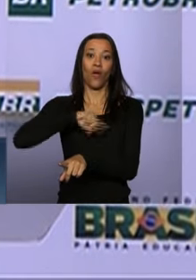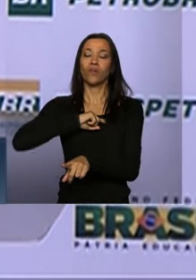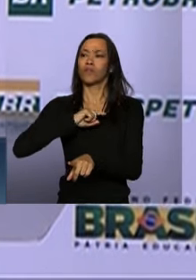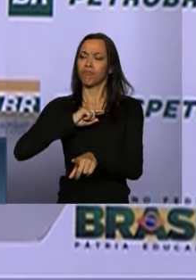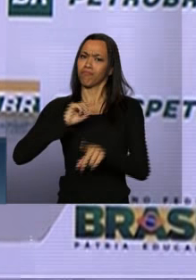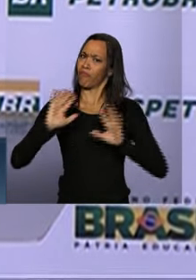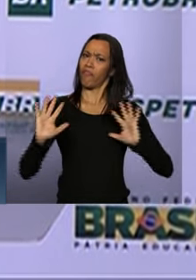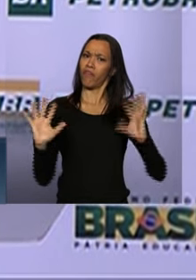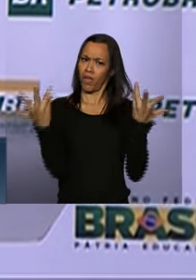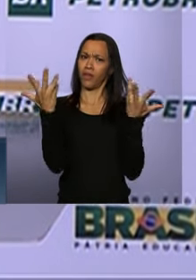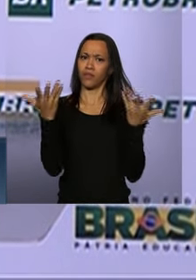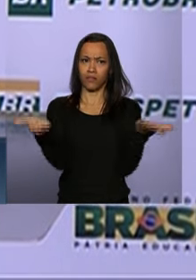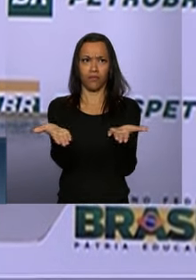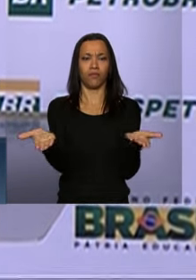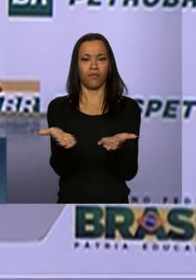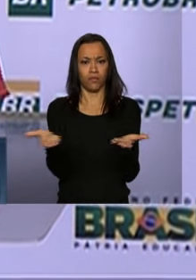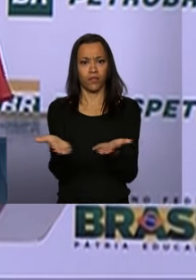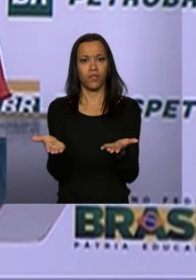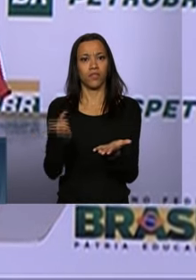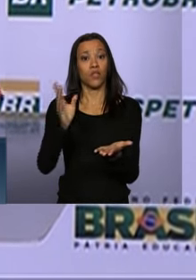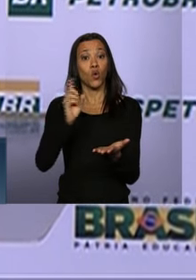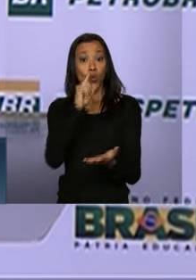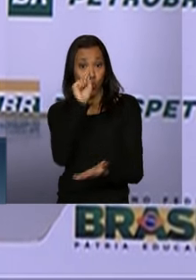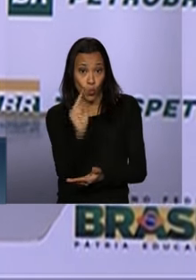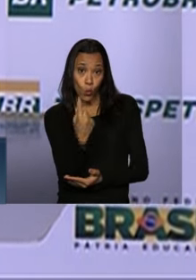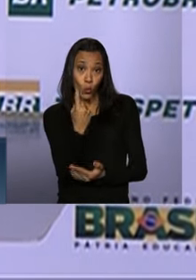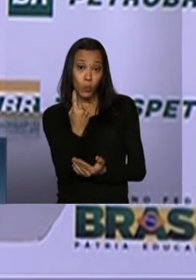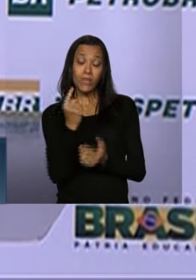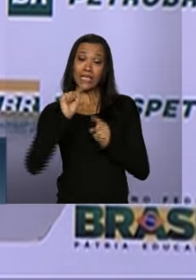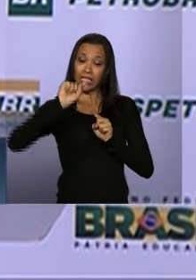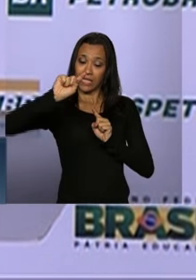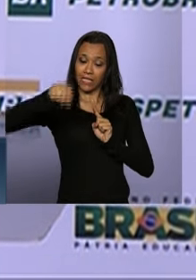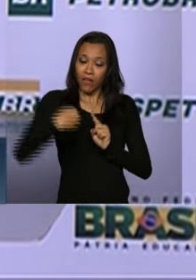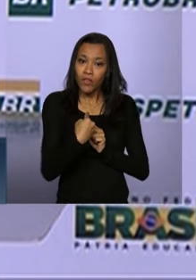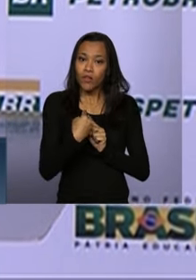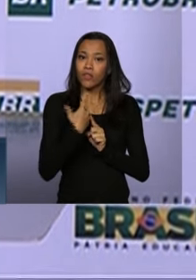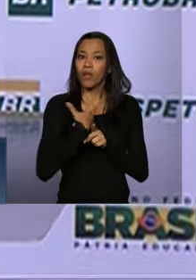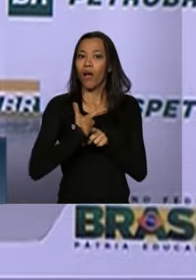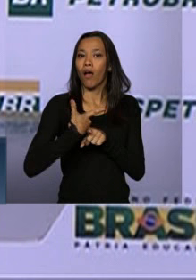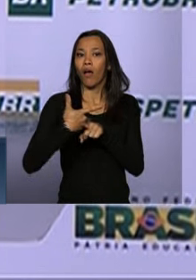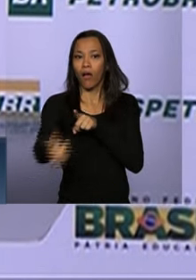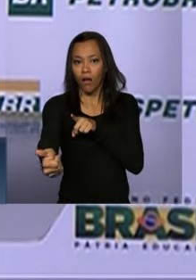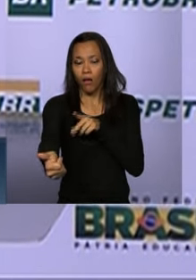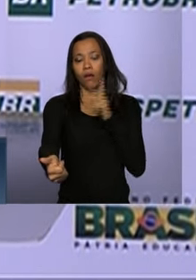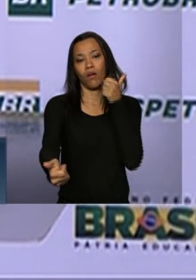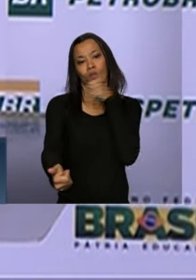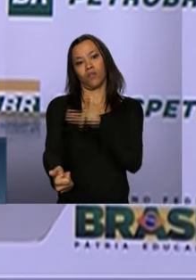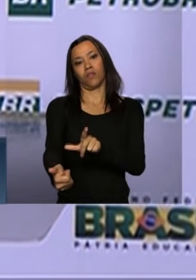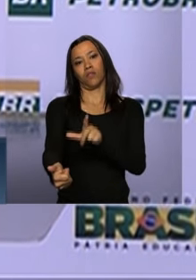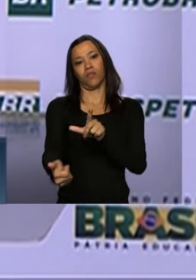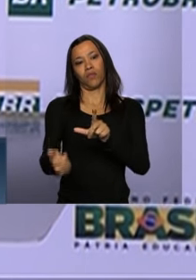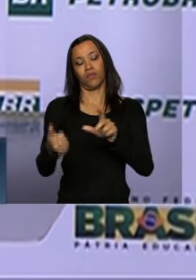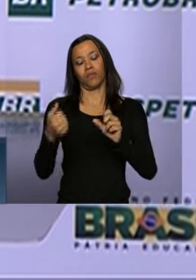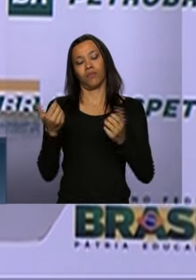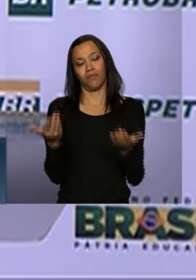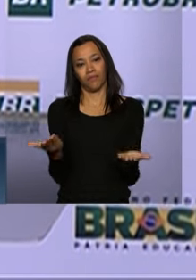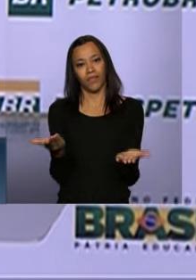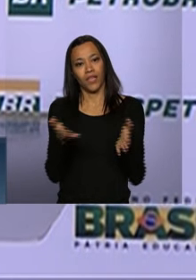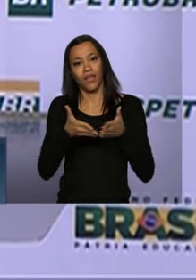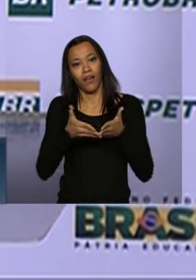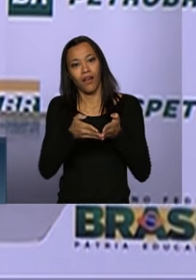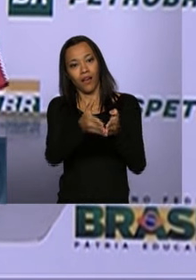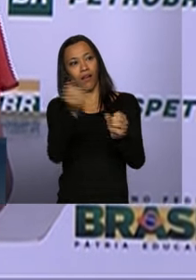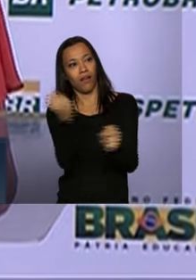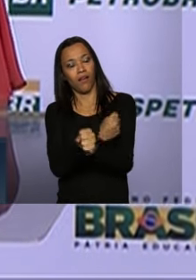festa, porque mais um desafio foi superado e uma vitória foi